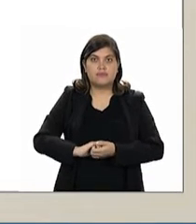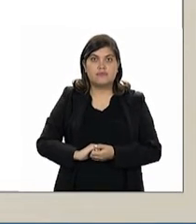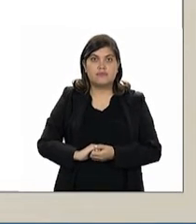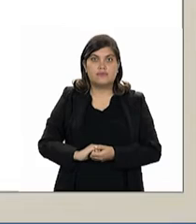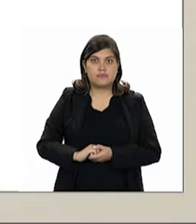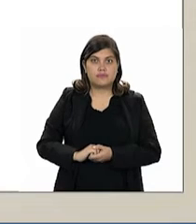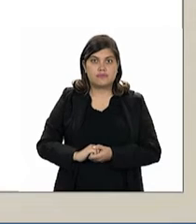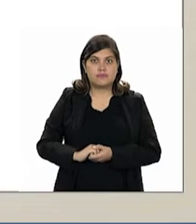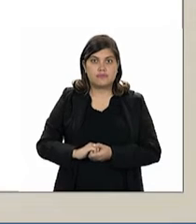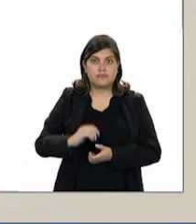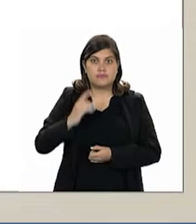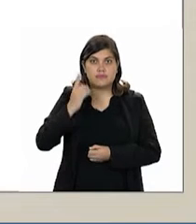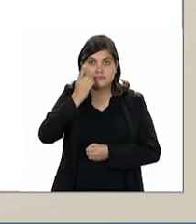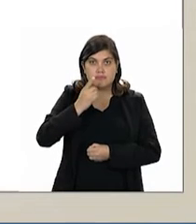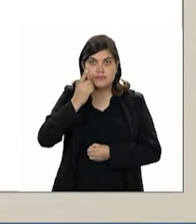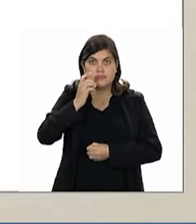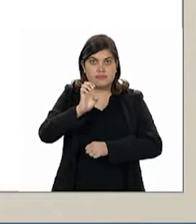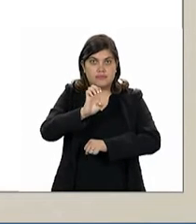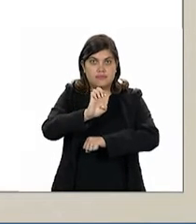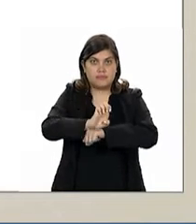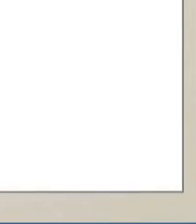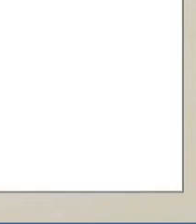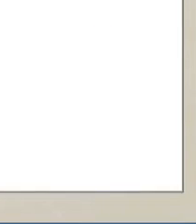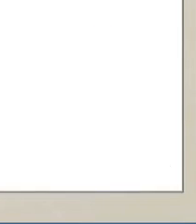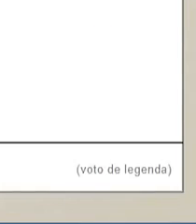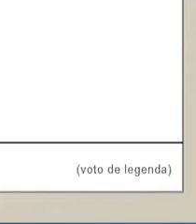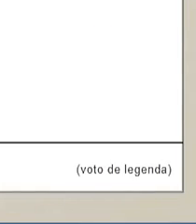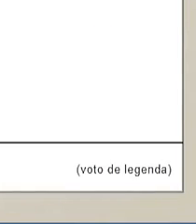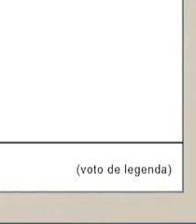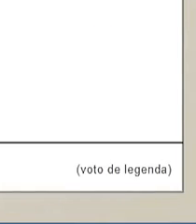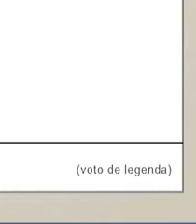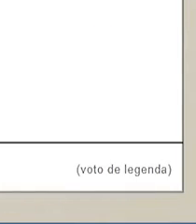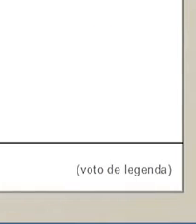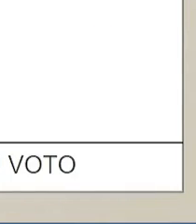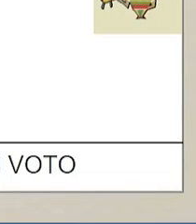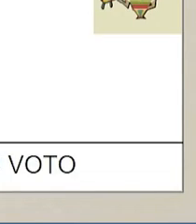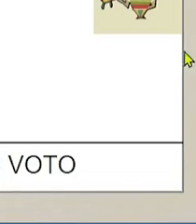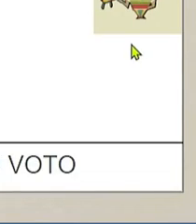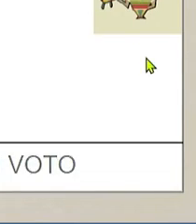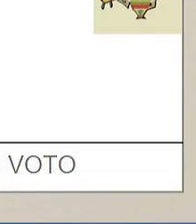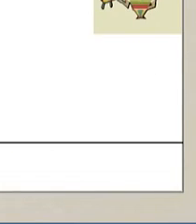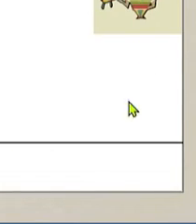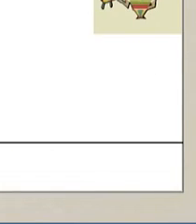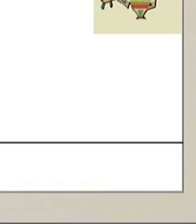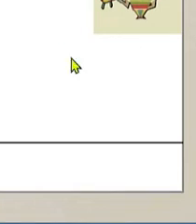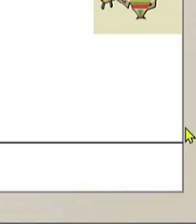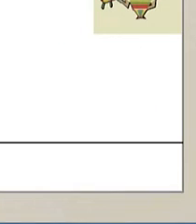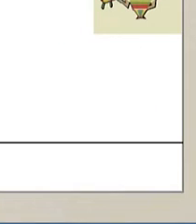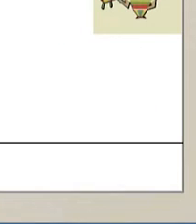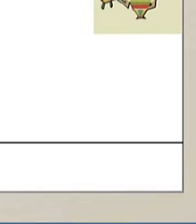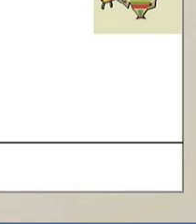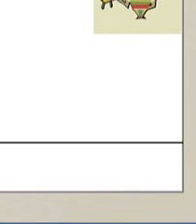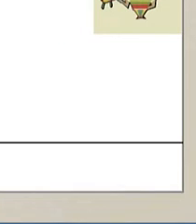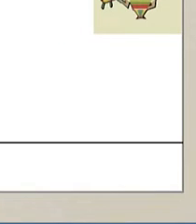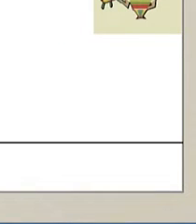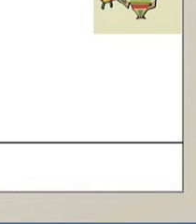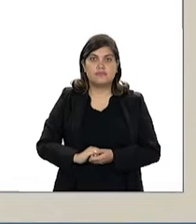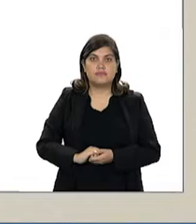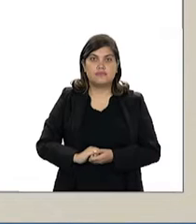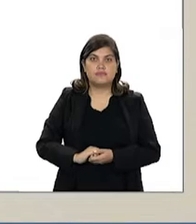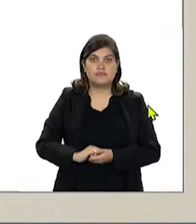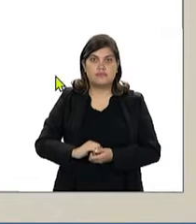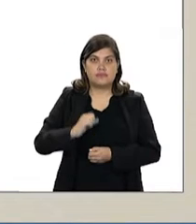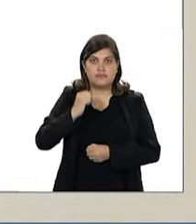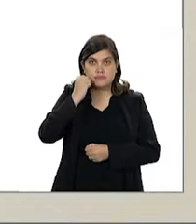os candidatos. É só escolher um e digitar os números dele. Mais uma vez, o eleitor deve apertar em confirma. Depois, o